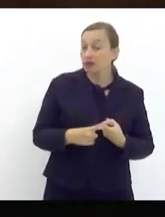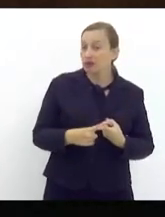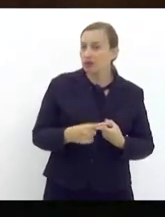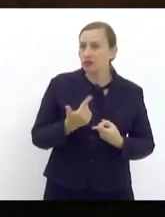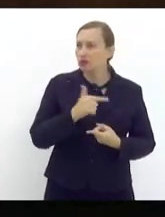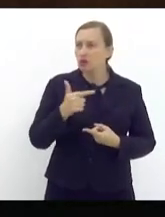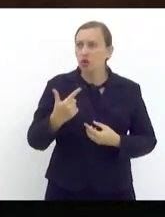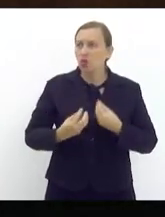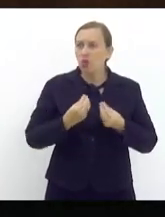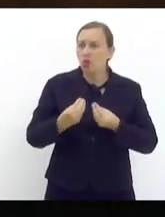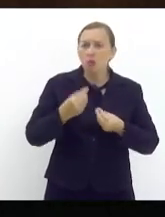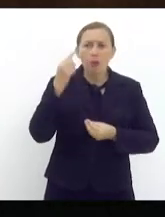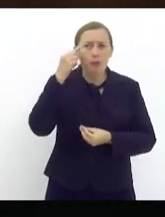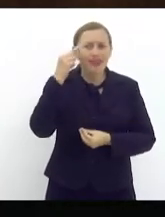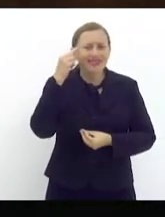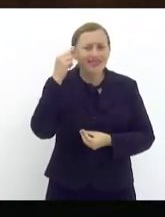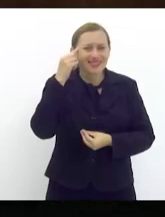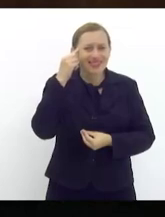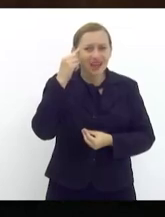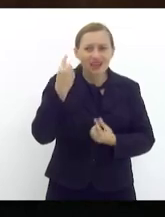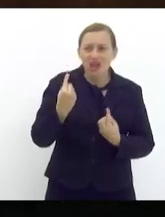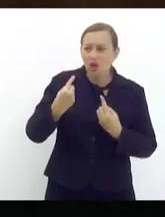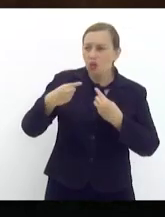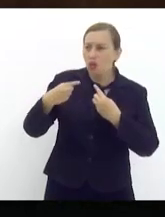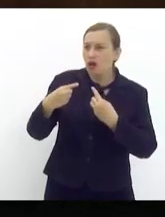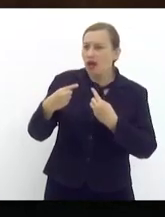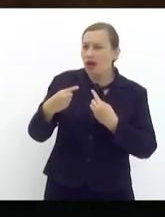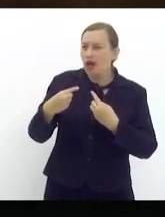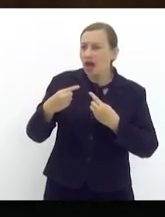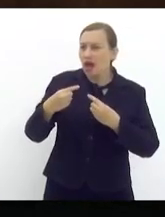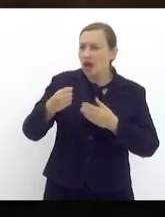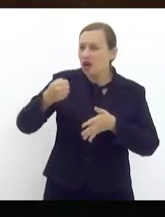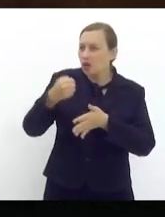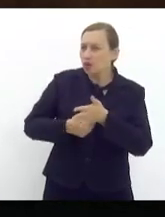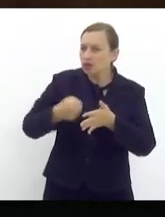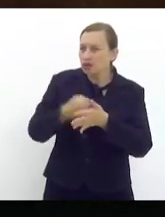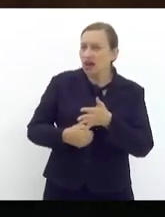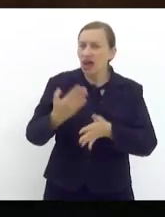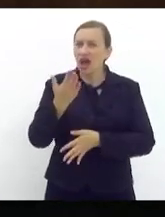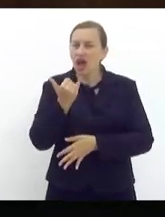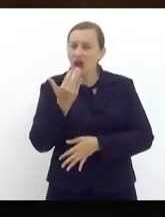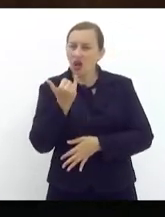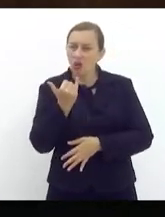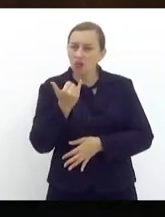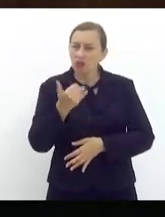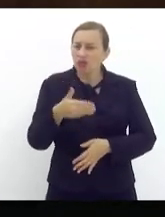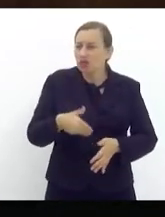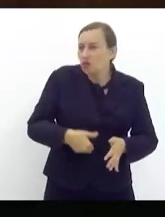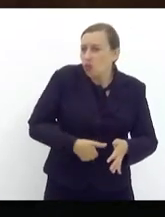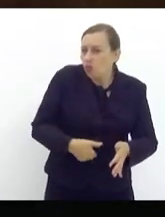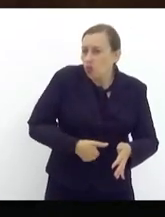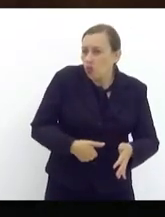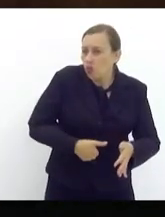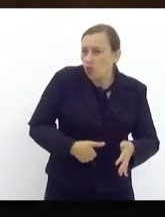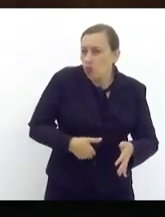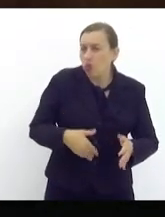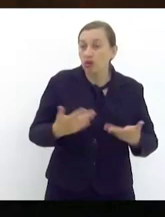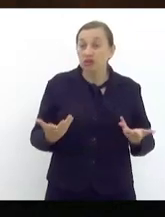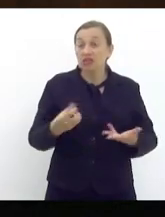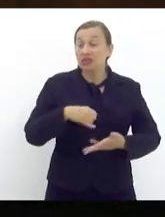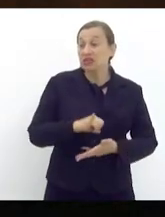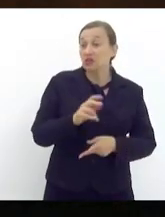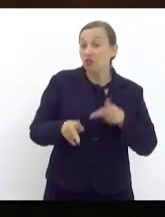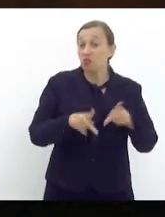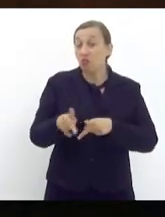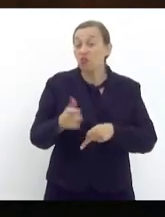como nós pensarmos em combate à fome, em segurança alimentar e muito menos em soberania alimentar se o nosso